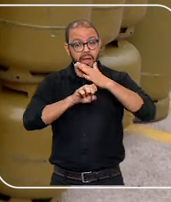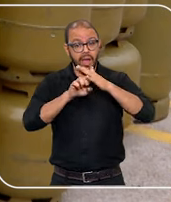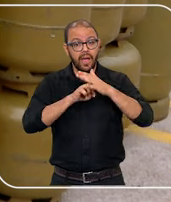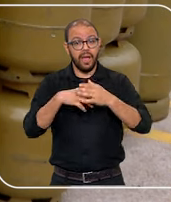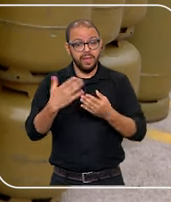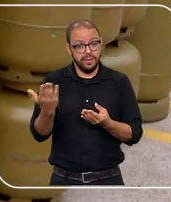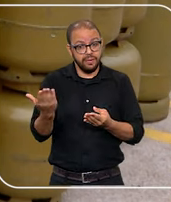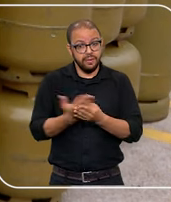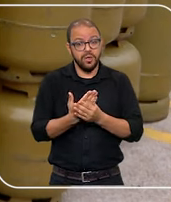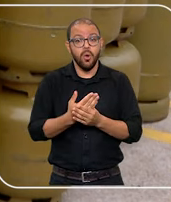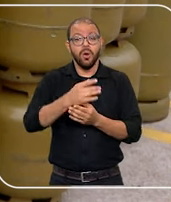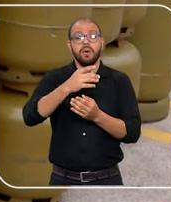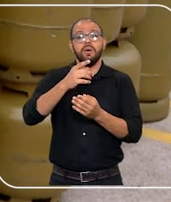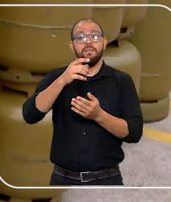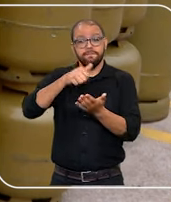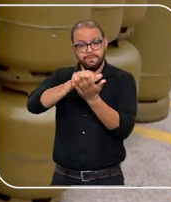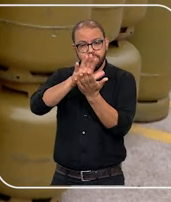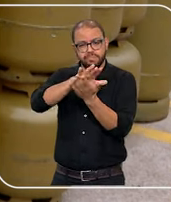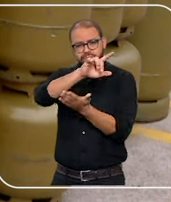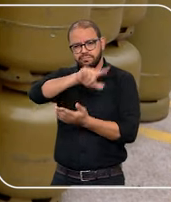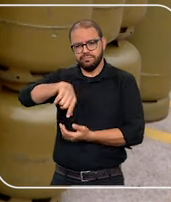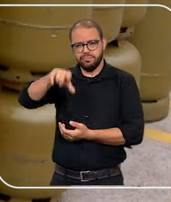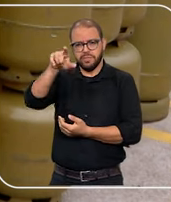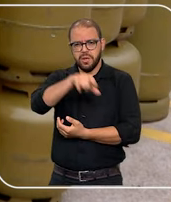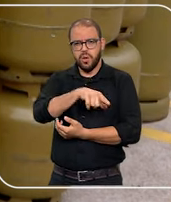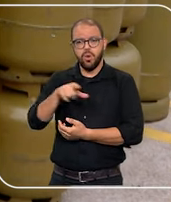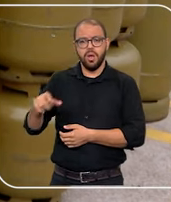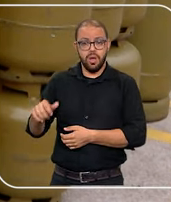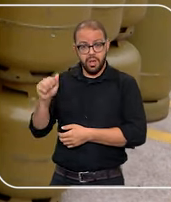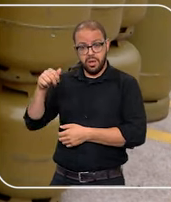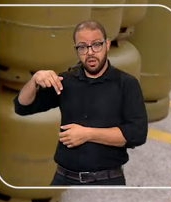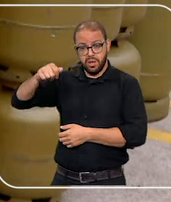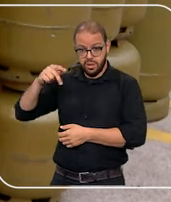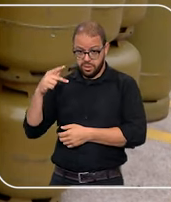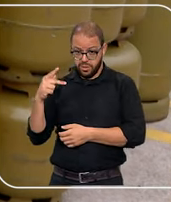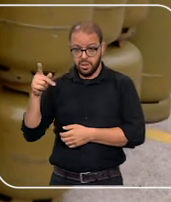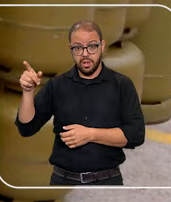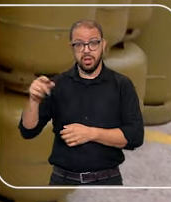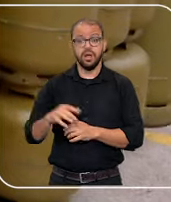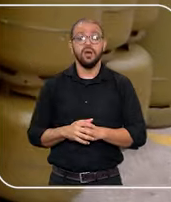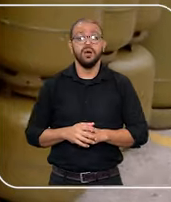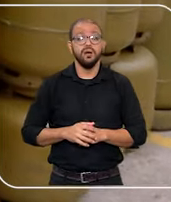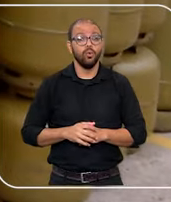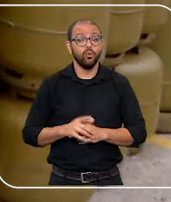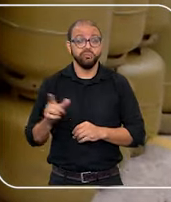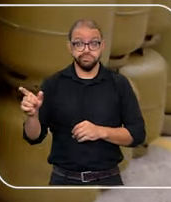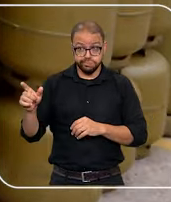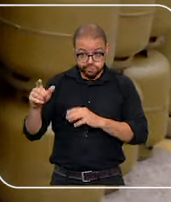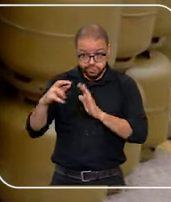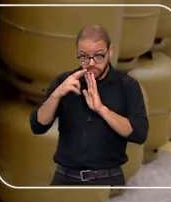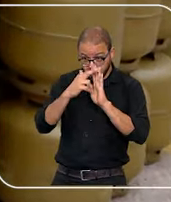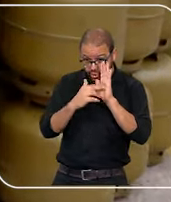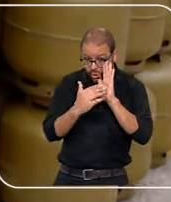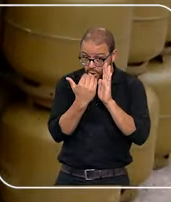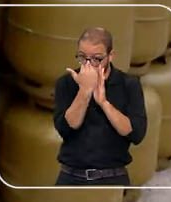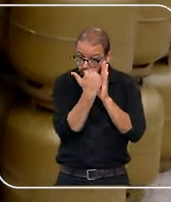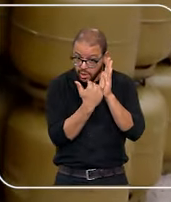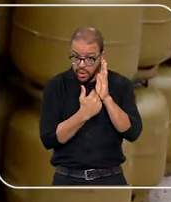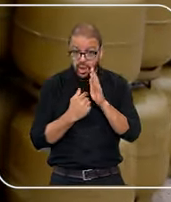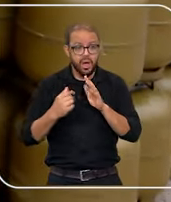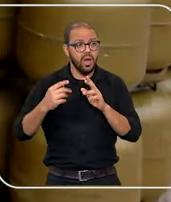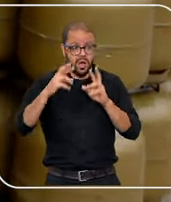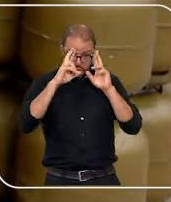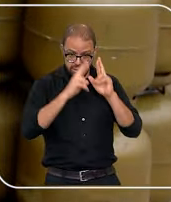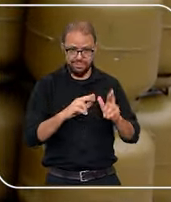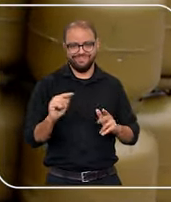A empresa entrou com uma ação para anular a multa, alegando que a Agência Nacional do Petróleo, a ANP, não respeitou o procedimento